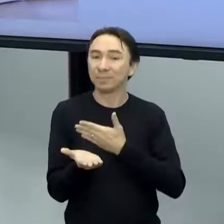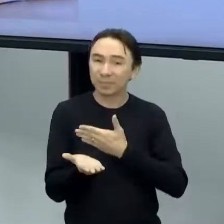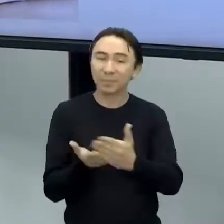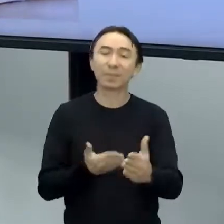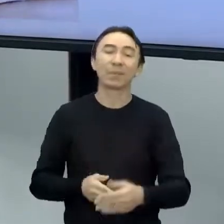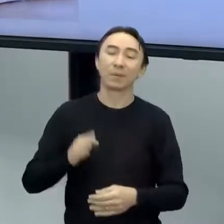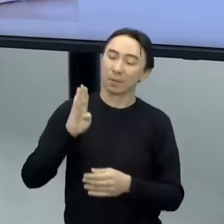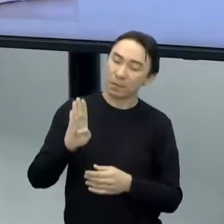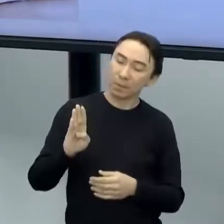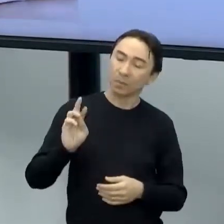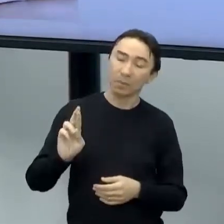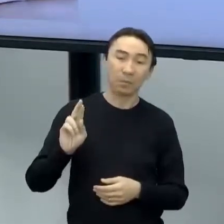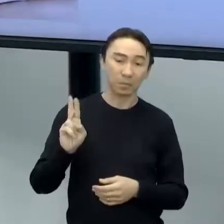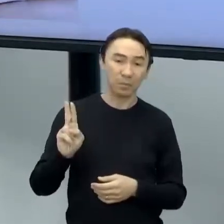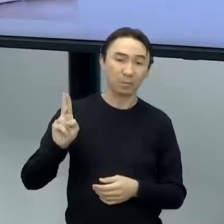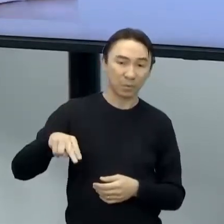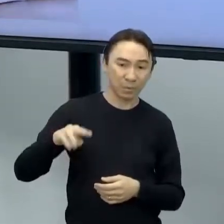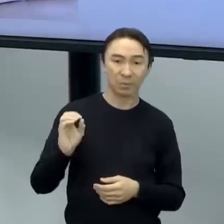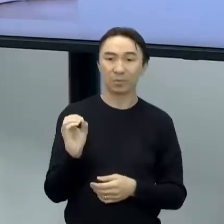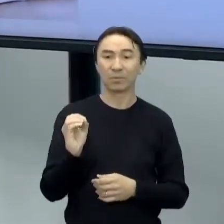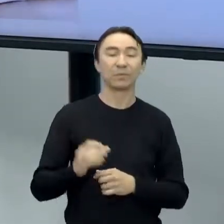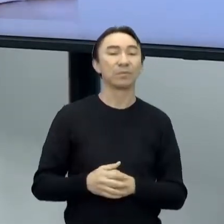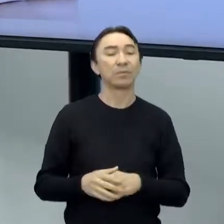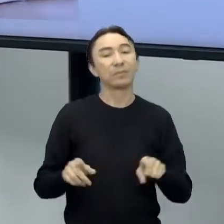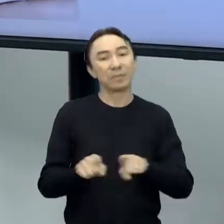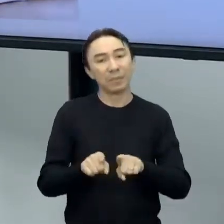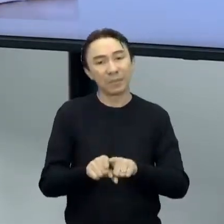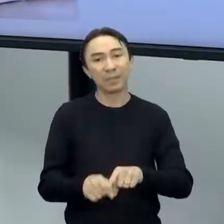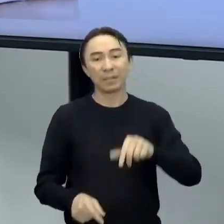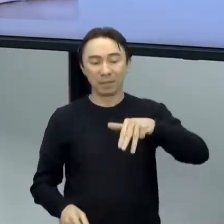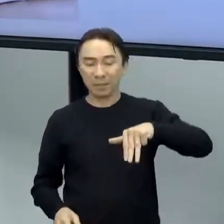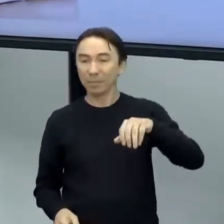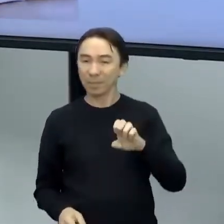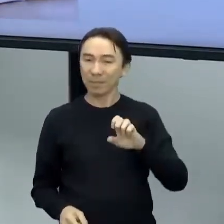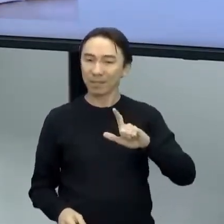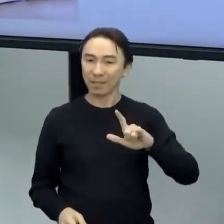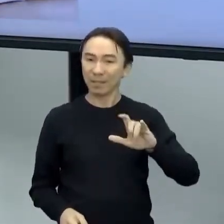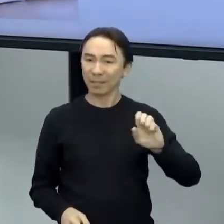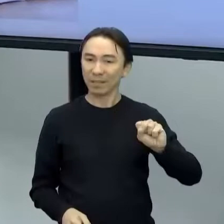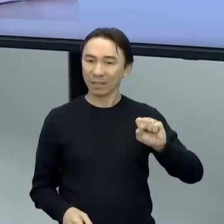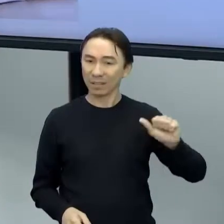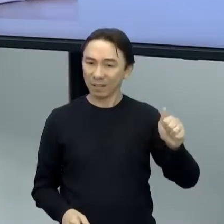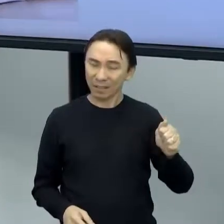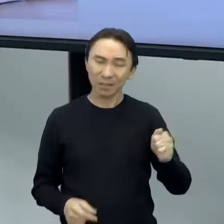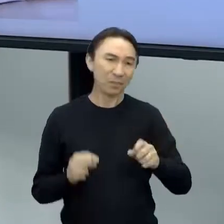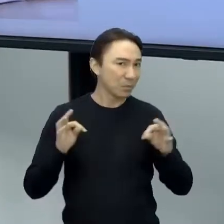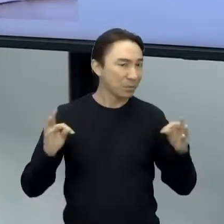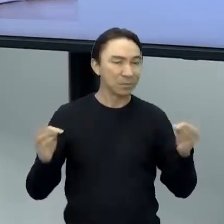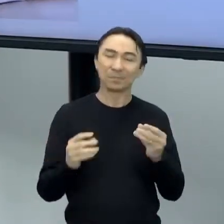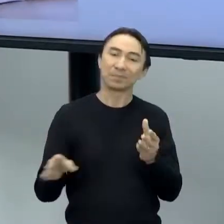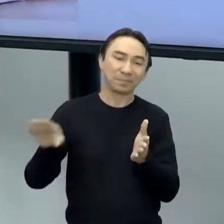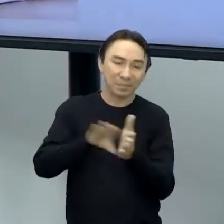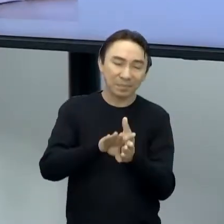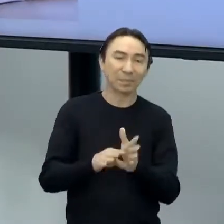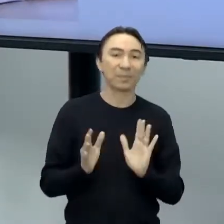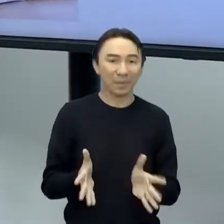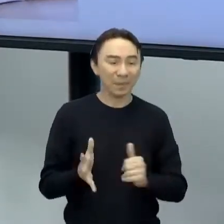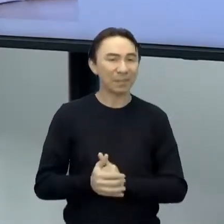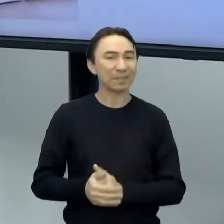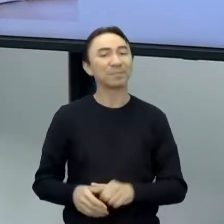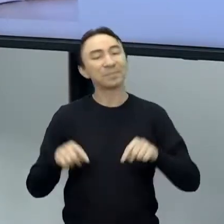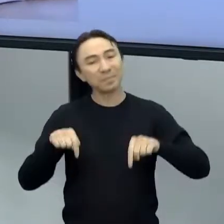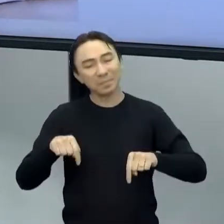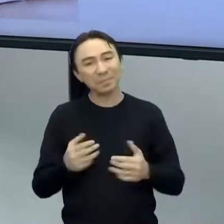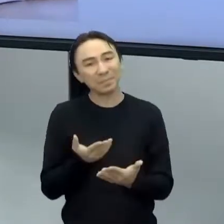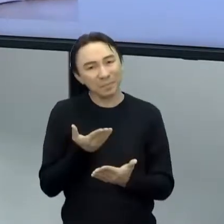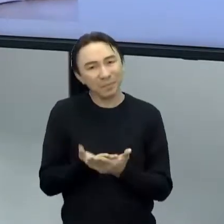que sempre está aqui conosco, o Bruno também já chegaram e eu quero vocês ligadinhos porque essa aula é uma aula para a